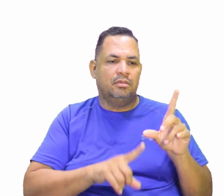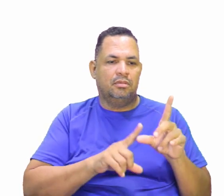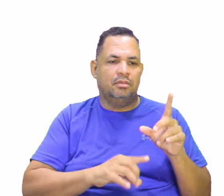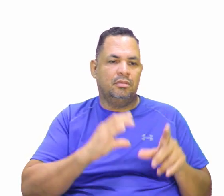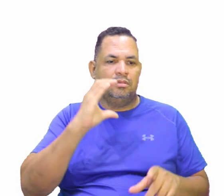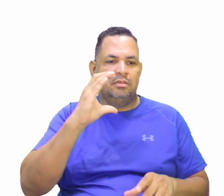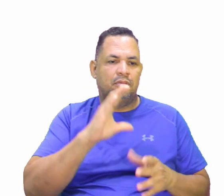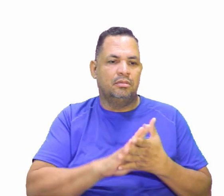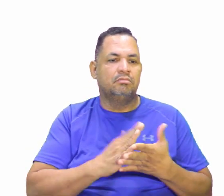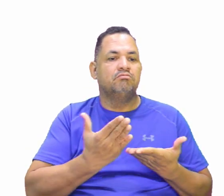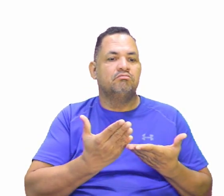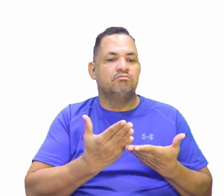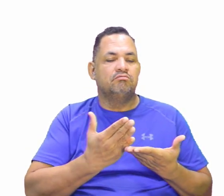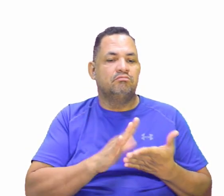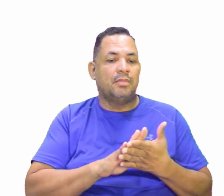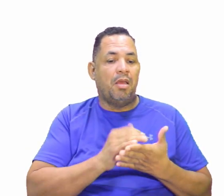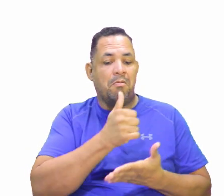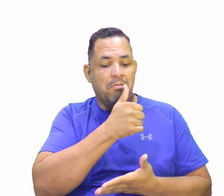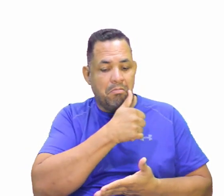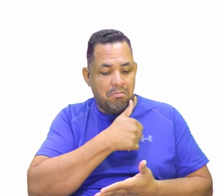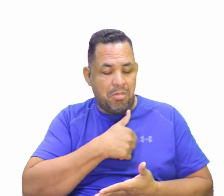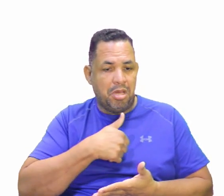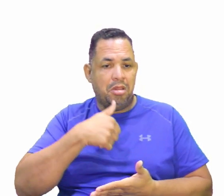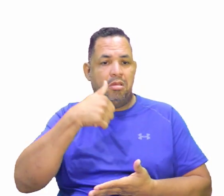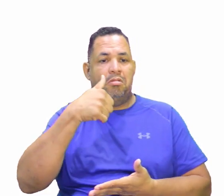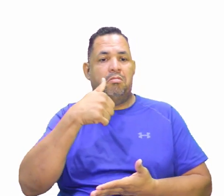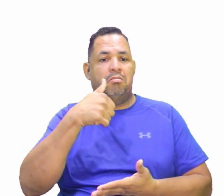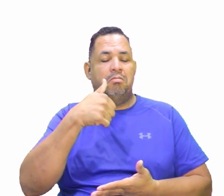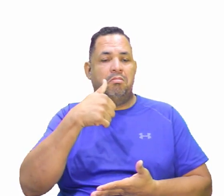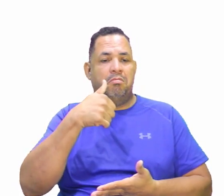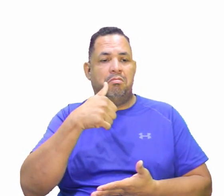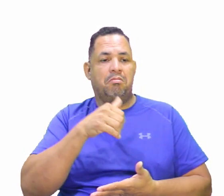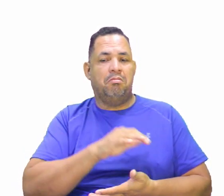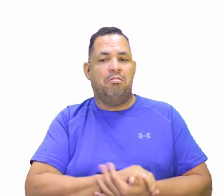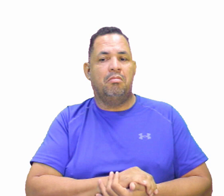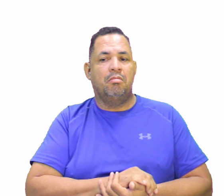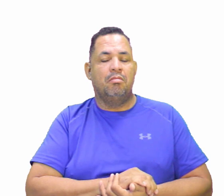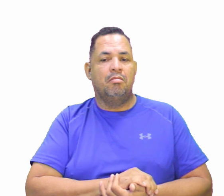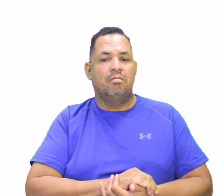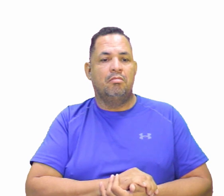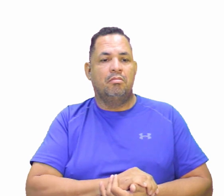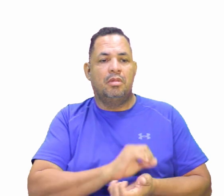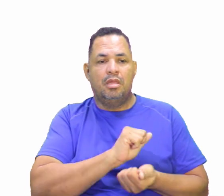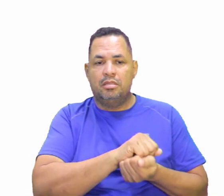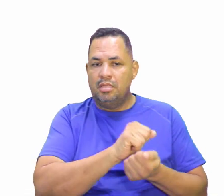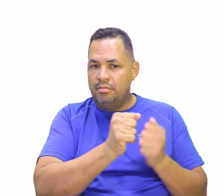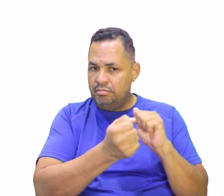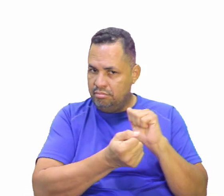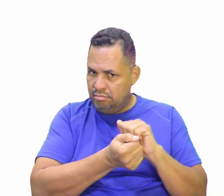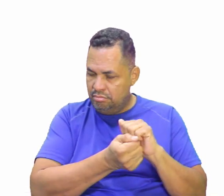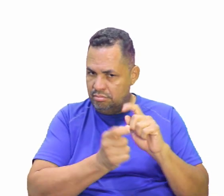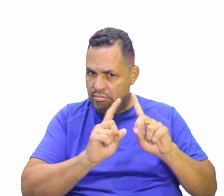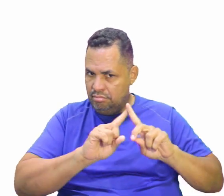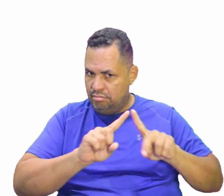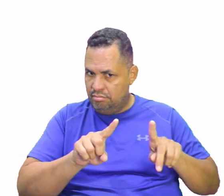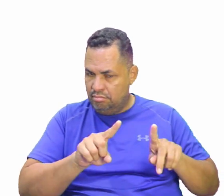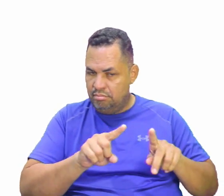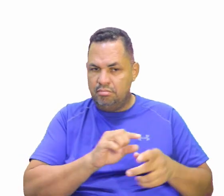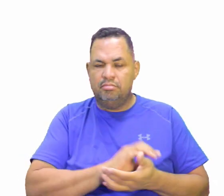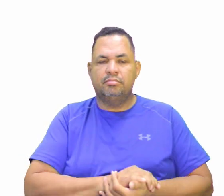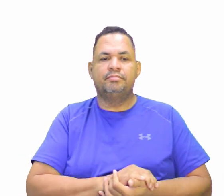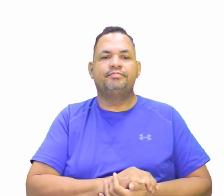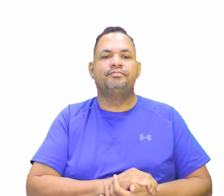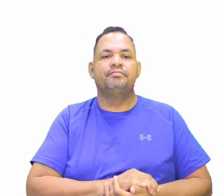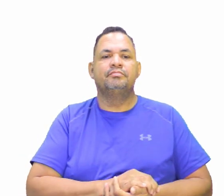que se acham, né? Aí você vai encaixando, mas o quê?